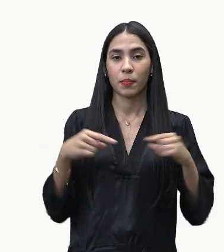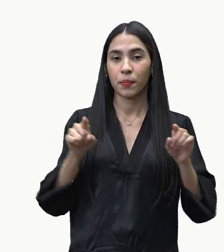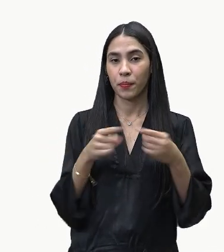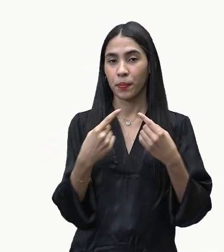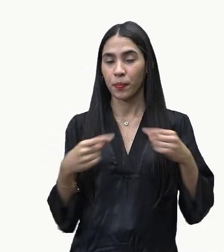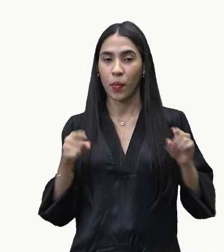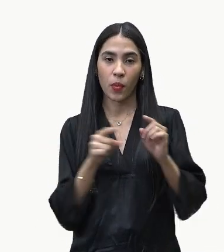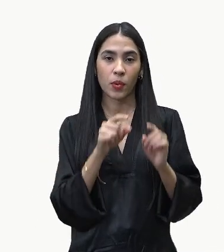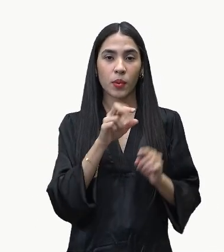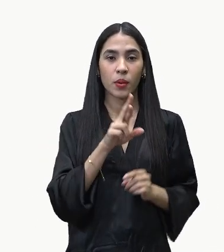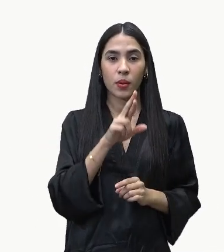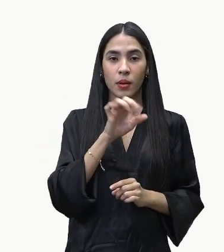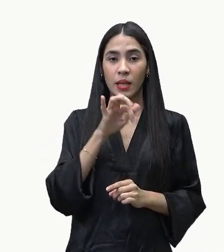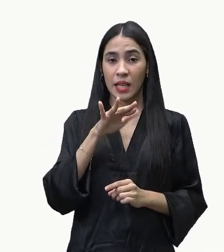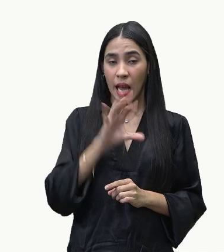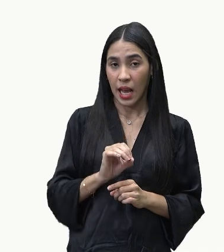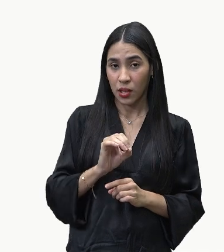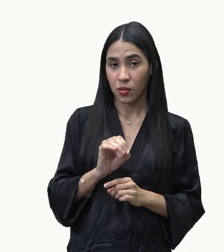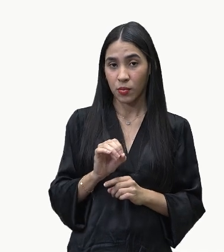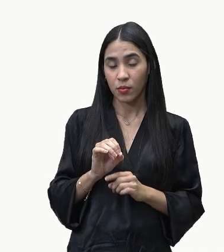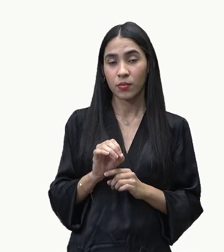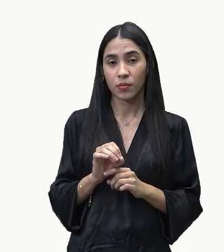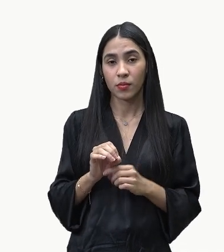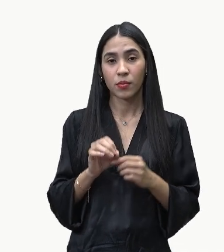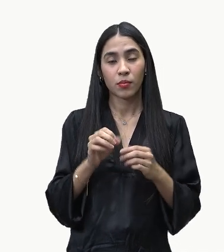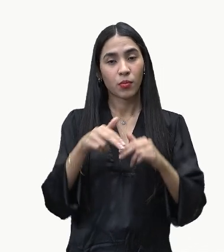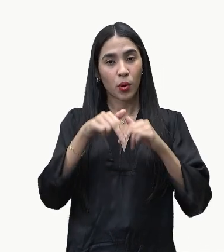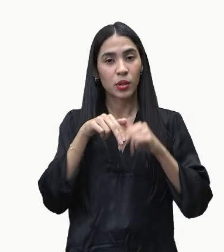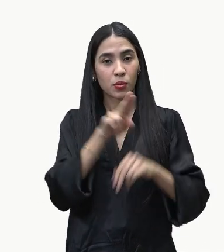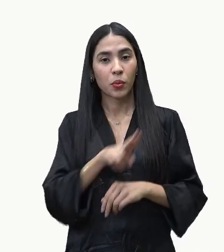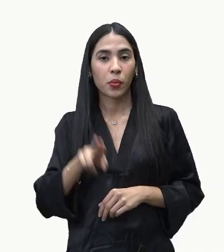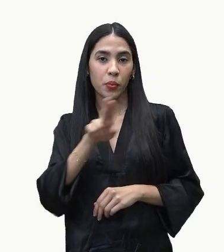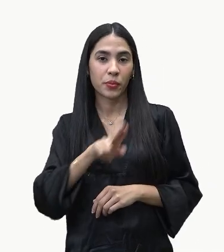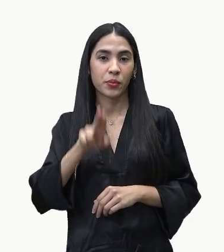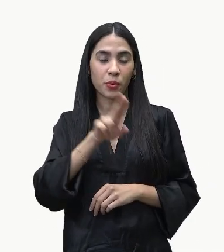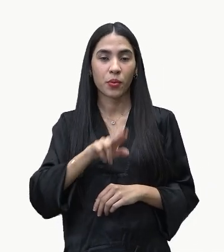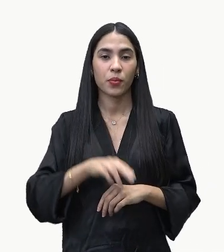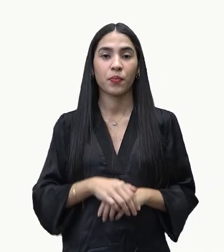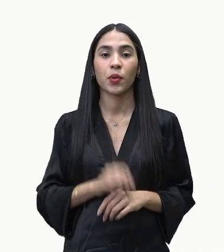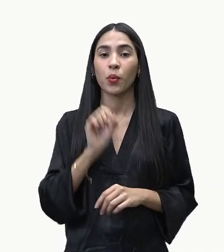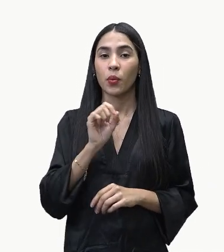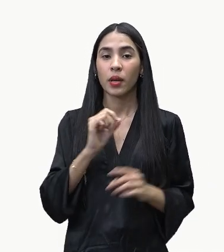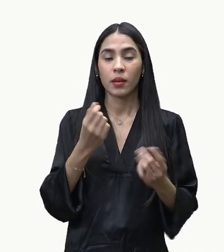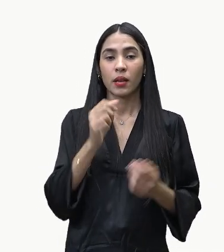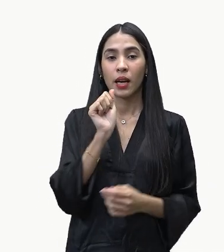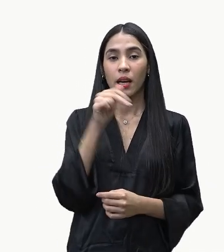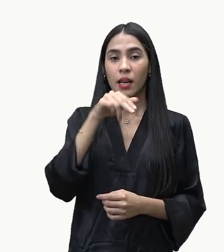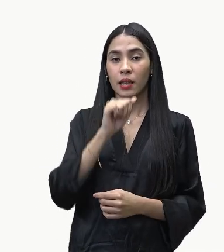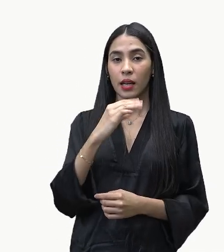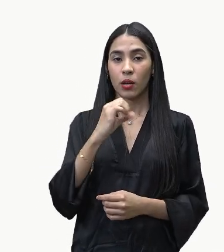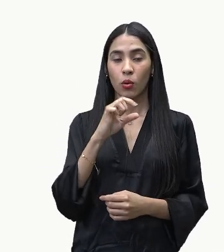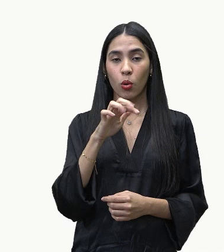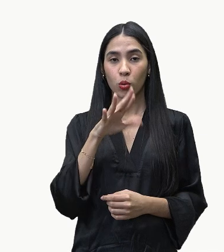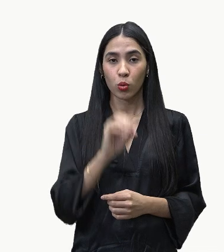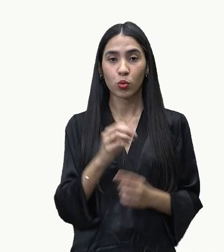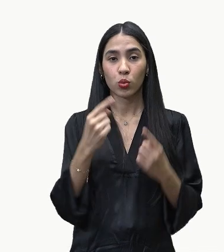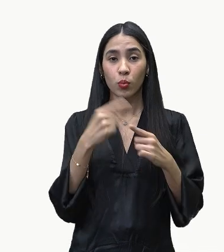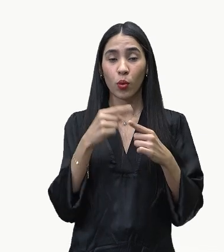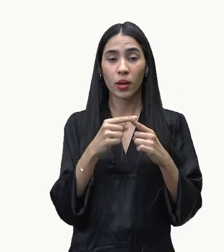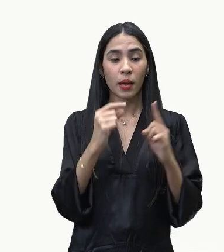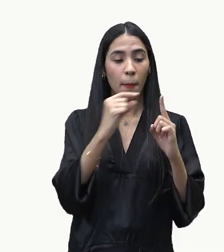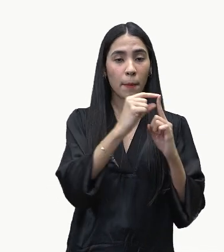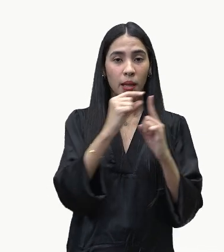do ritmo, e para isso explorou-se a construção do anacoluto, né? Por meio dessa